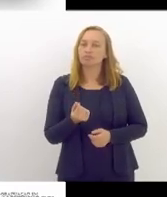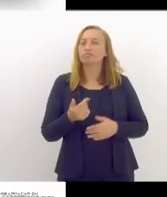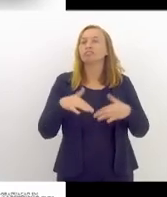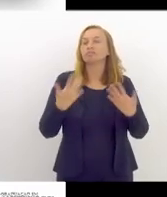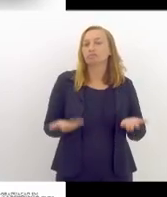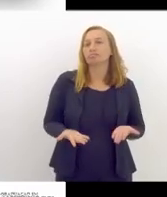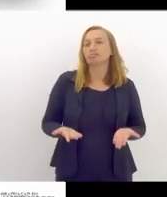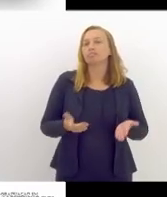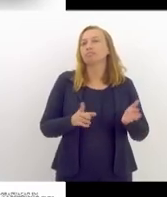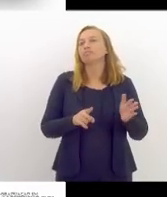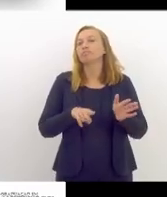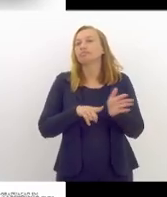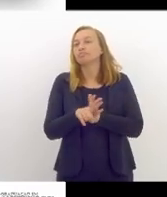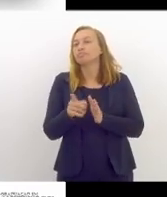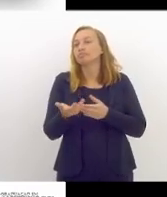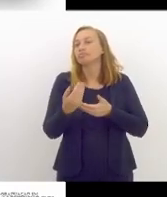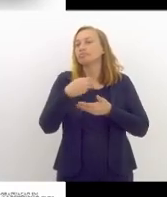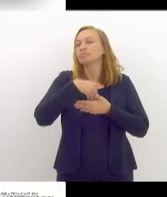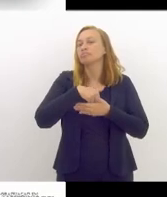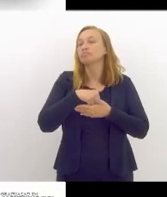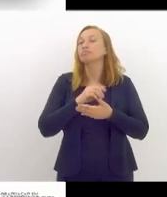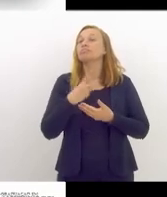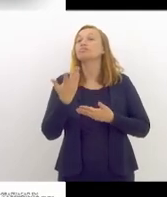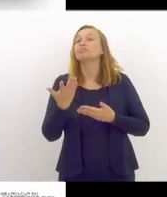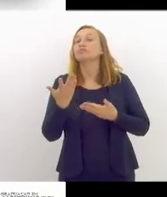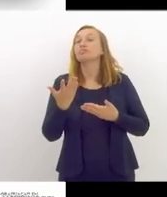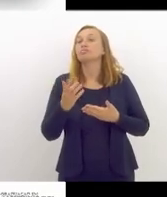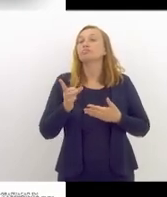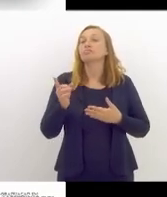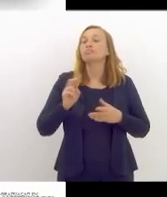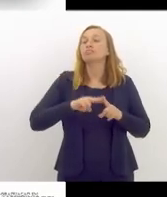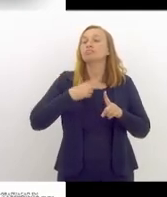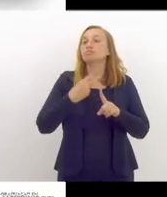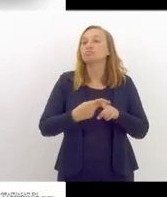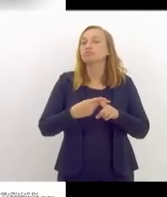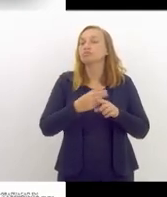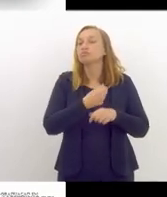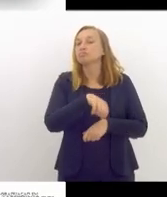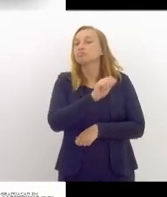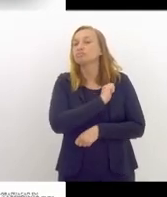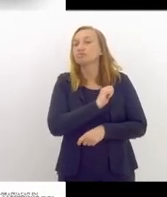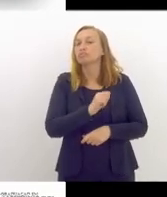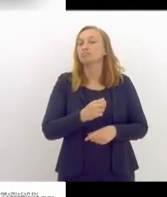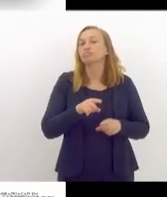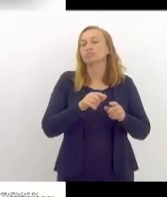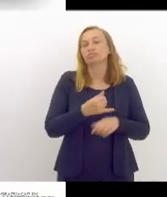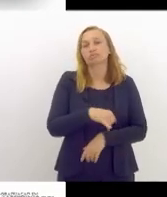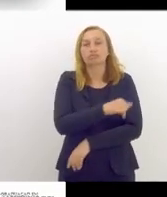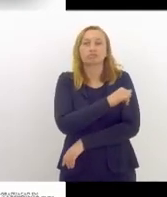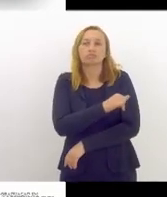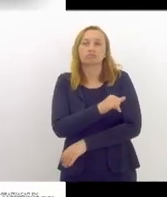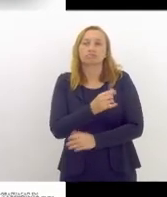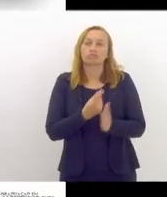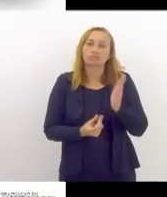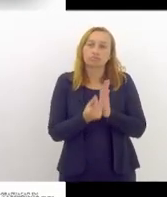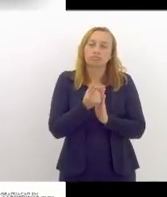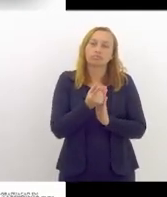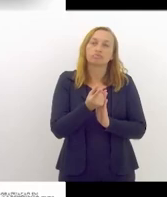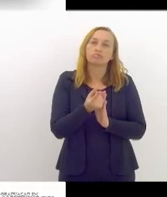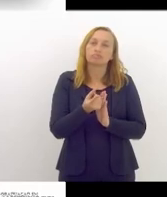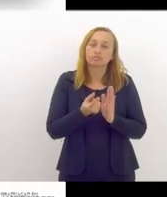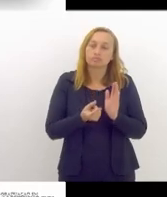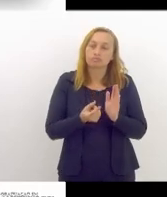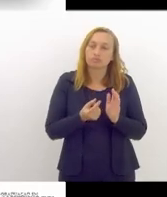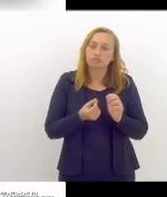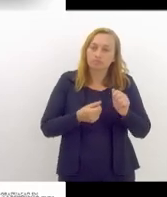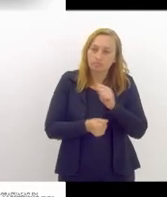o que que a pergunta que tá por trás ali Qual é o multiplicador fiscal do investimento público né então nós conseguimos também